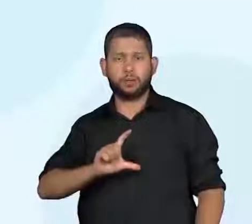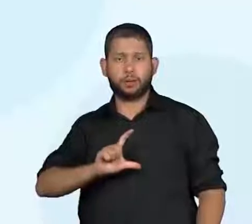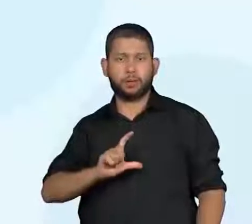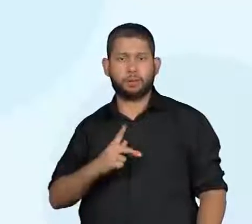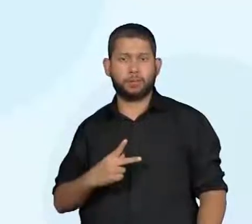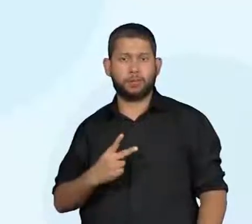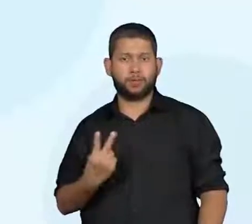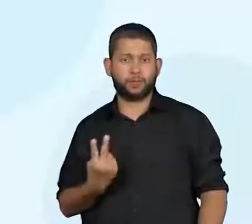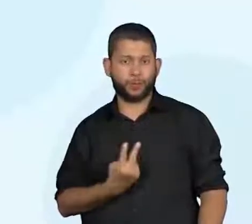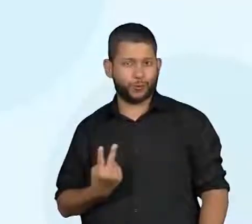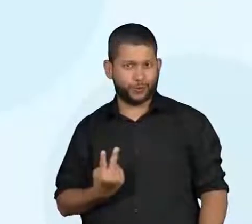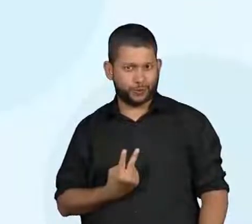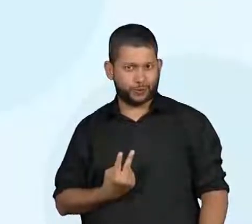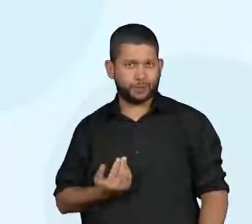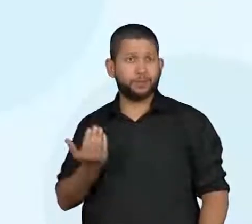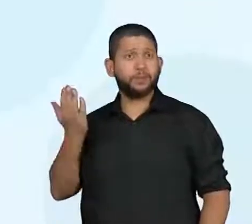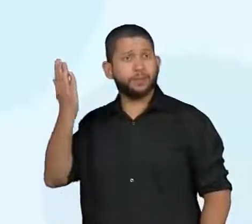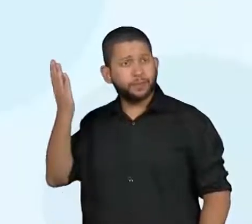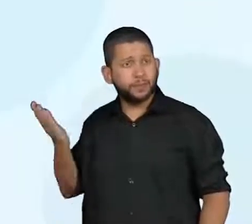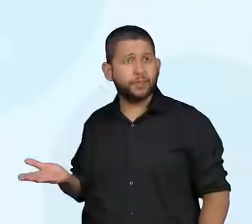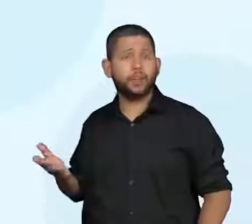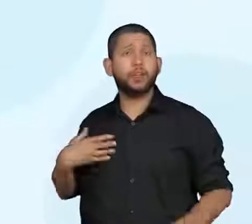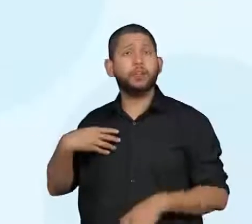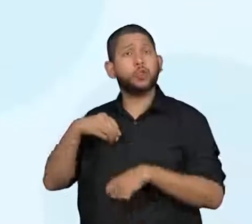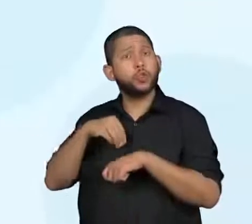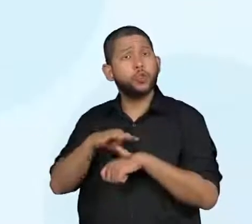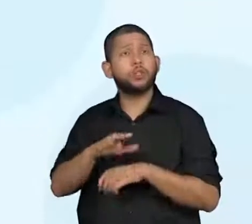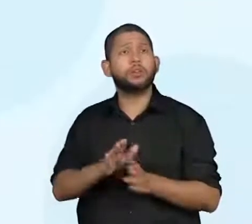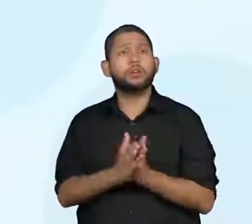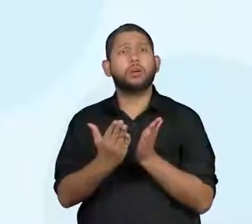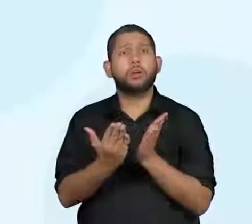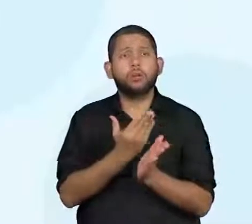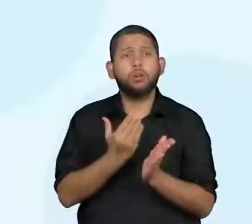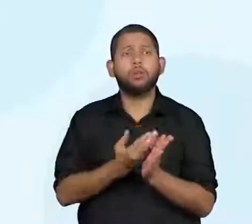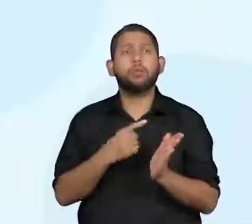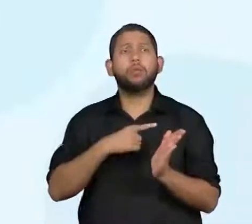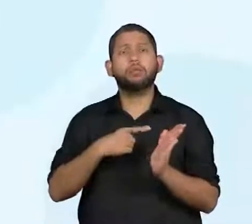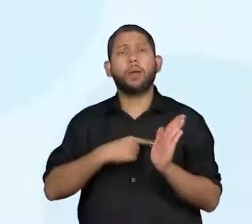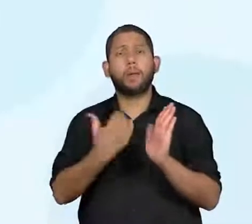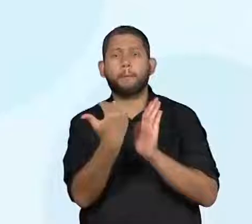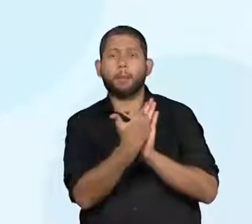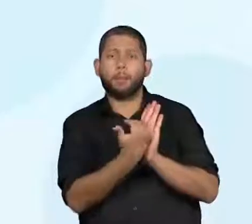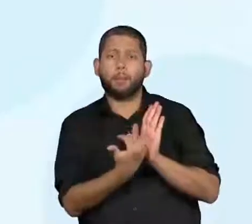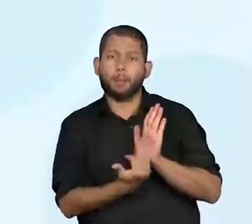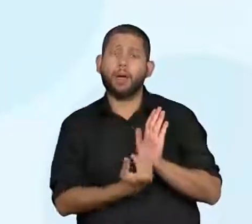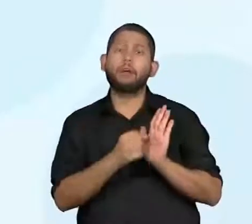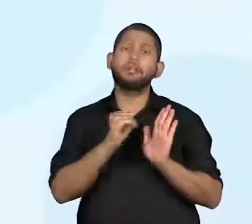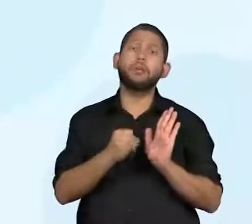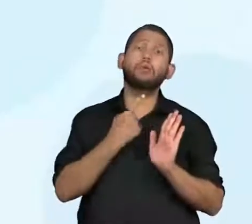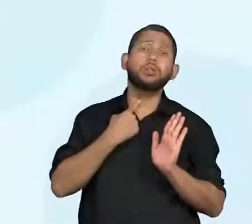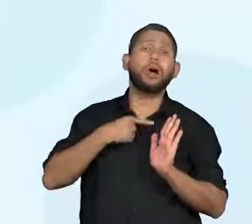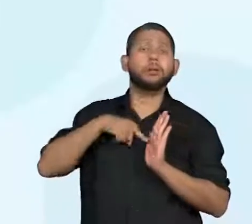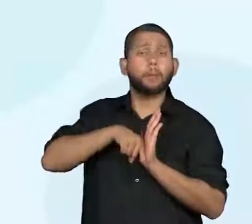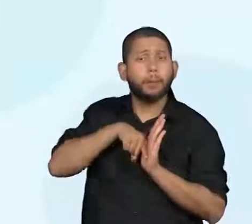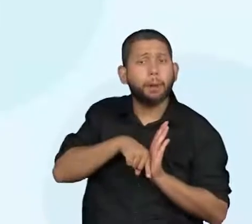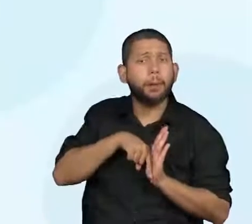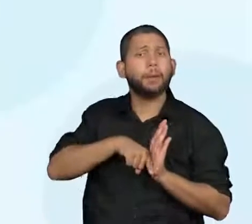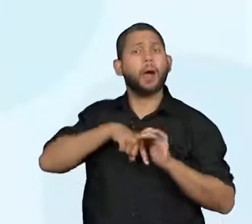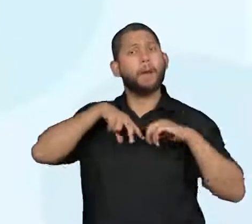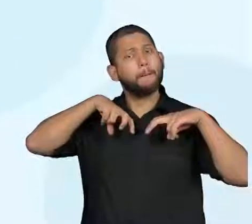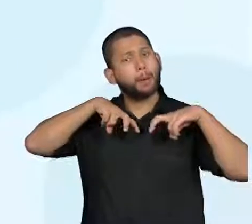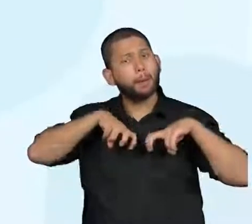05LP22 e nós temos a indicação de material para aprofundamento para os professores e